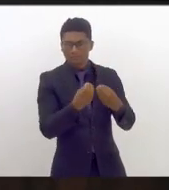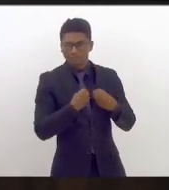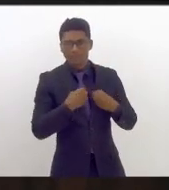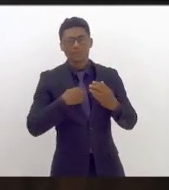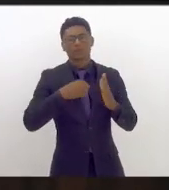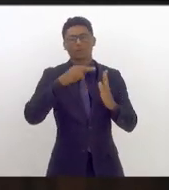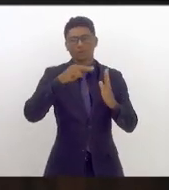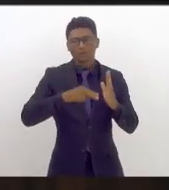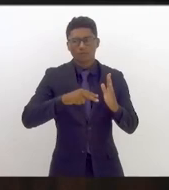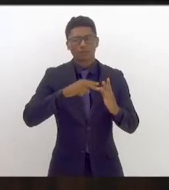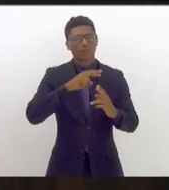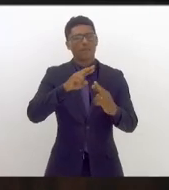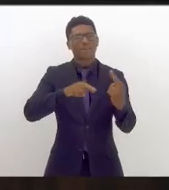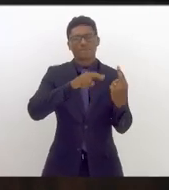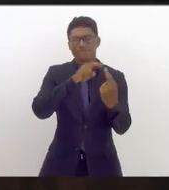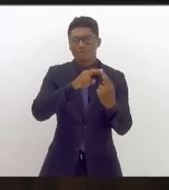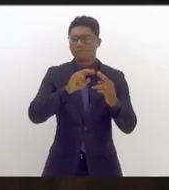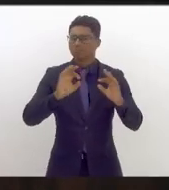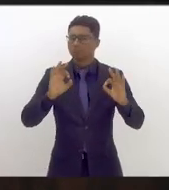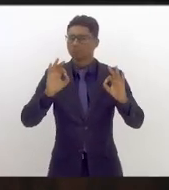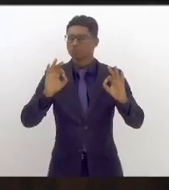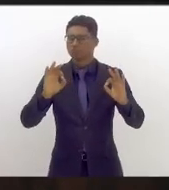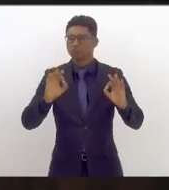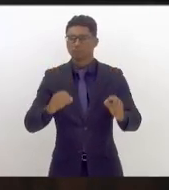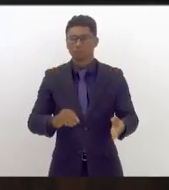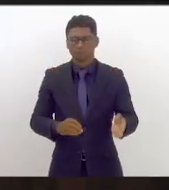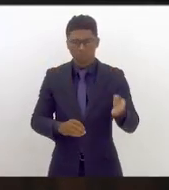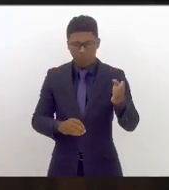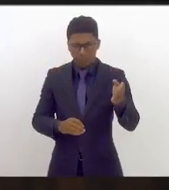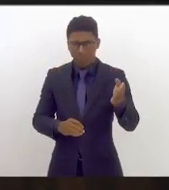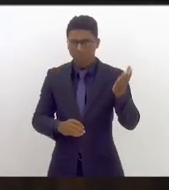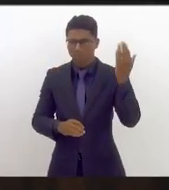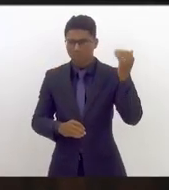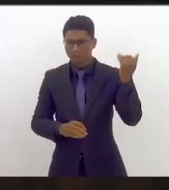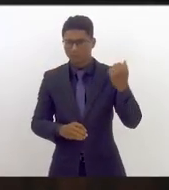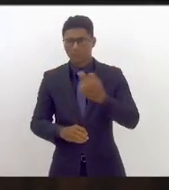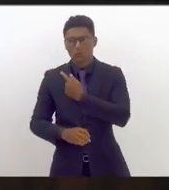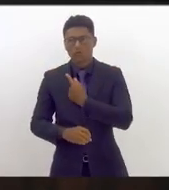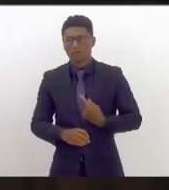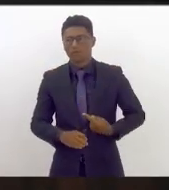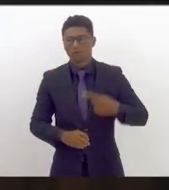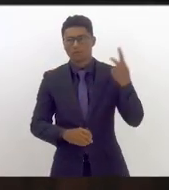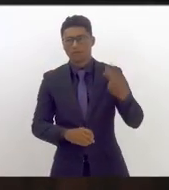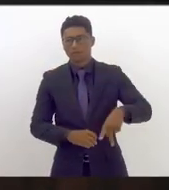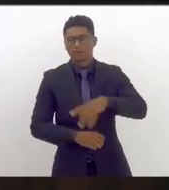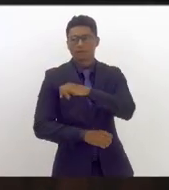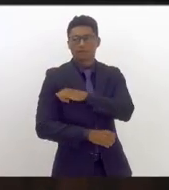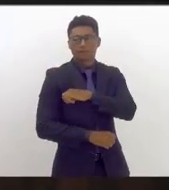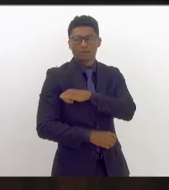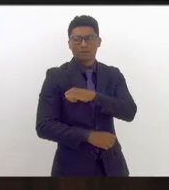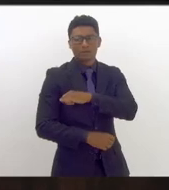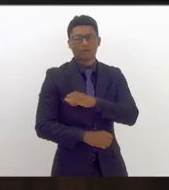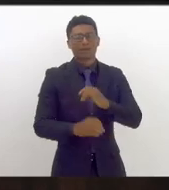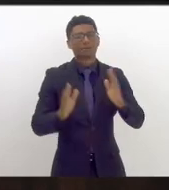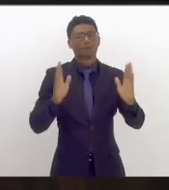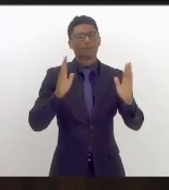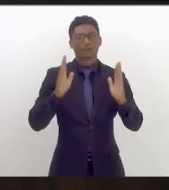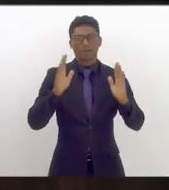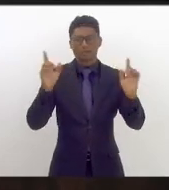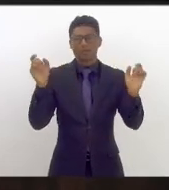boas referências quando Vossa Excelência ocupou o cargo de governador desse estado, num período muito